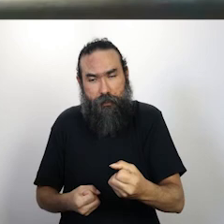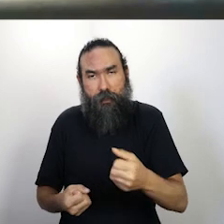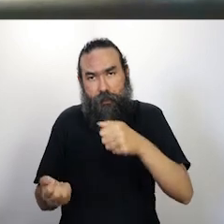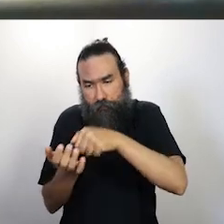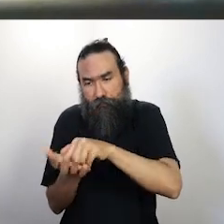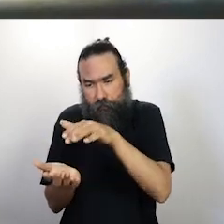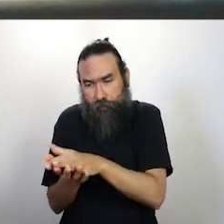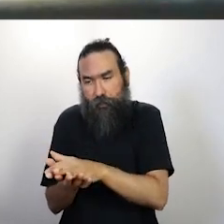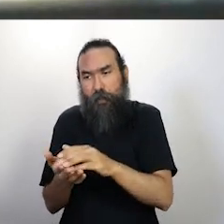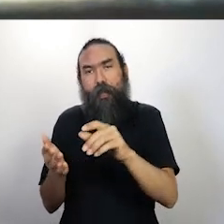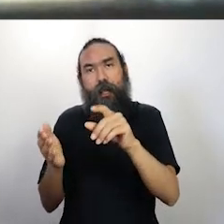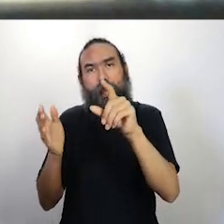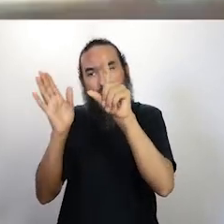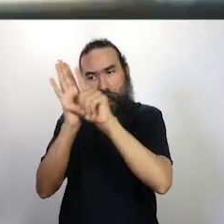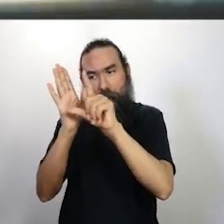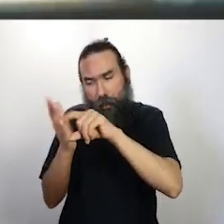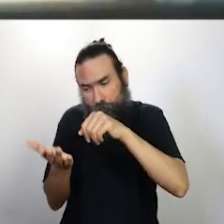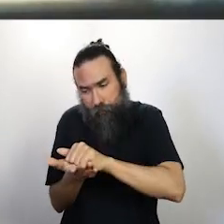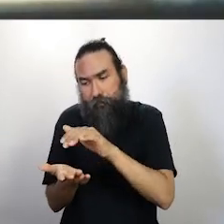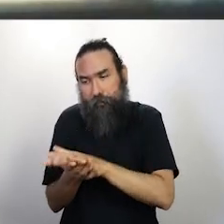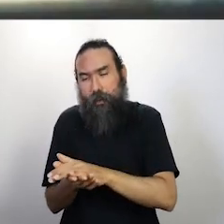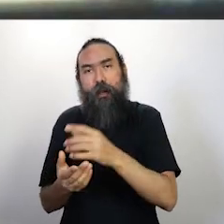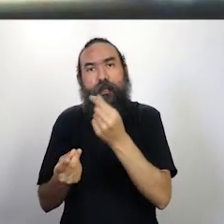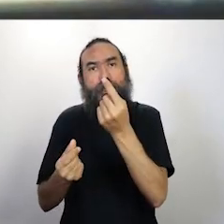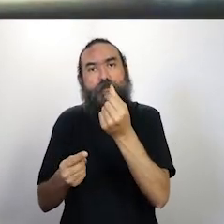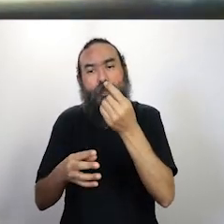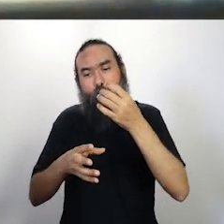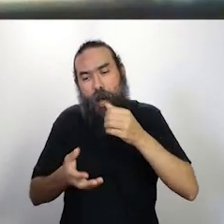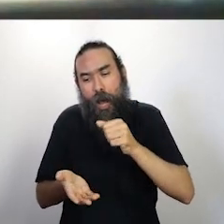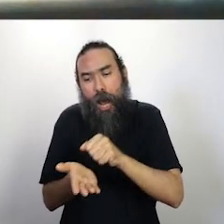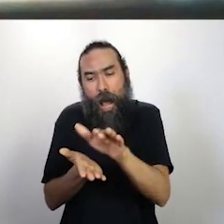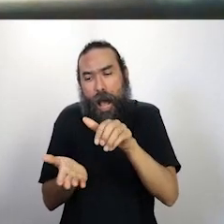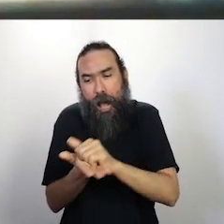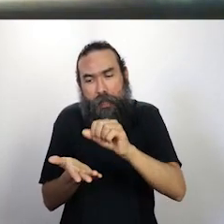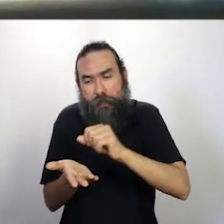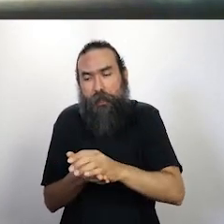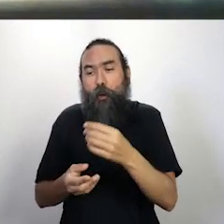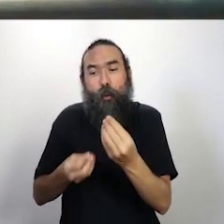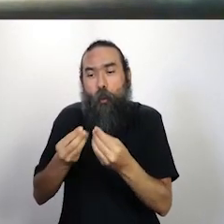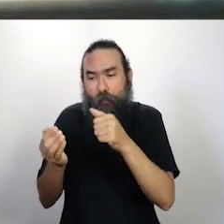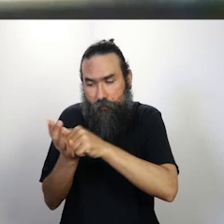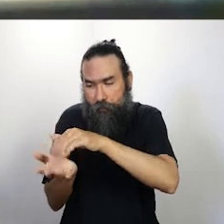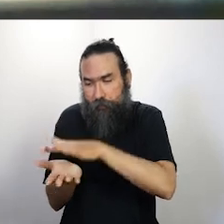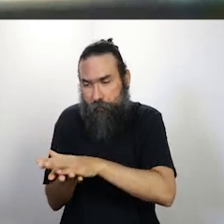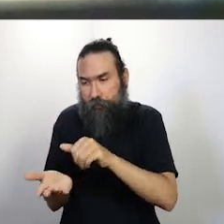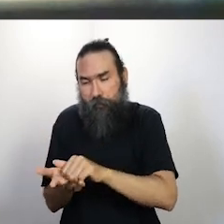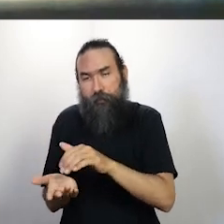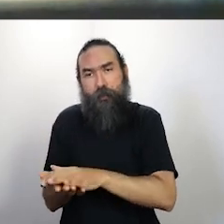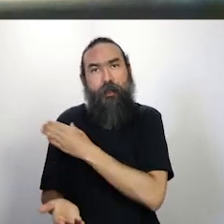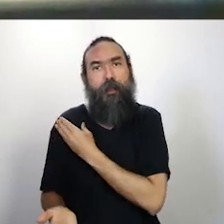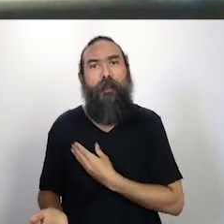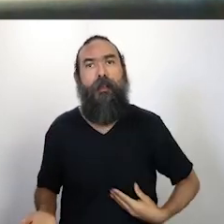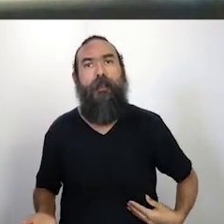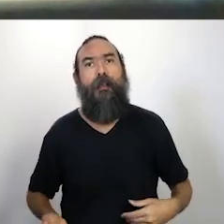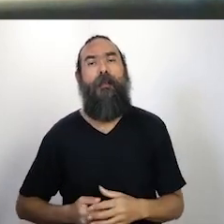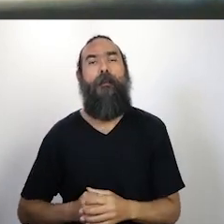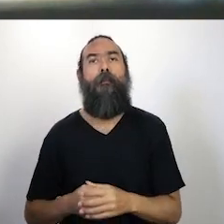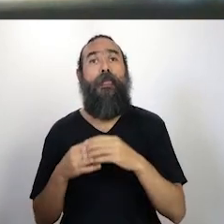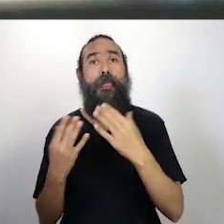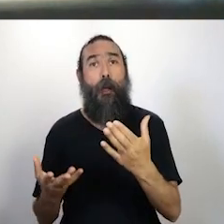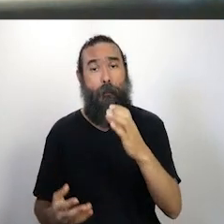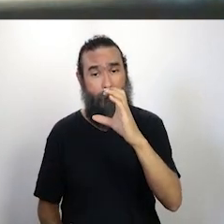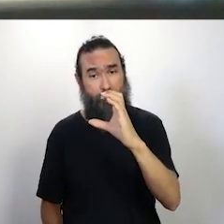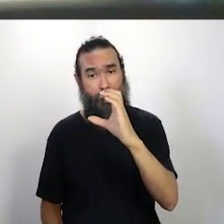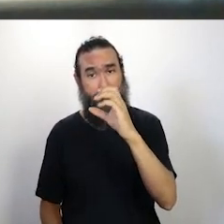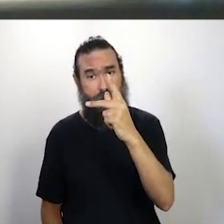possibilitando dessa forma a melhor articulação e só para concluir a questão do CPF Hélio o Juliano pode te passar